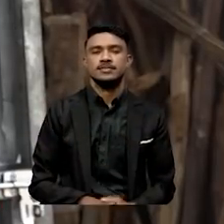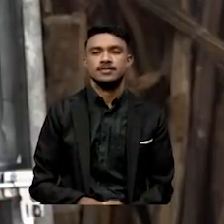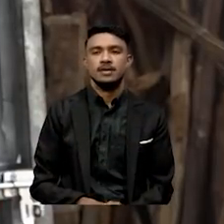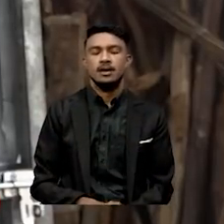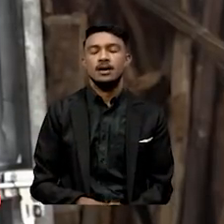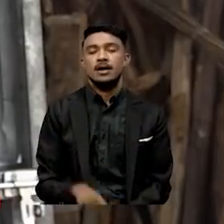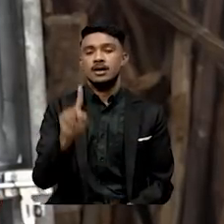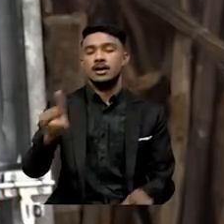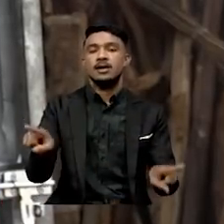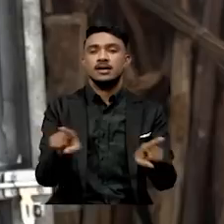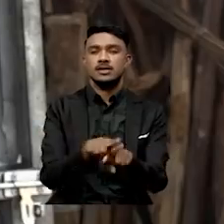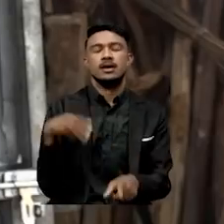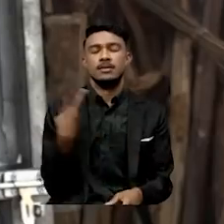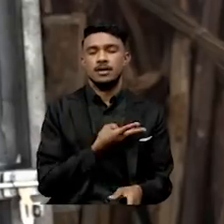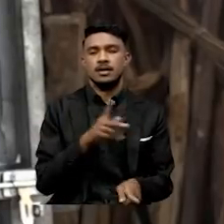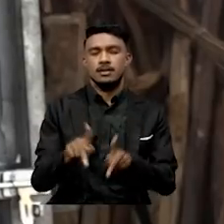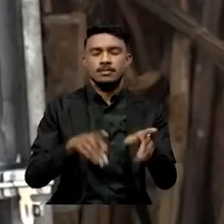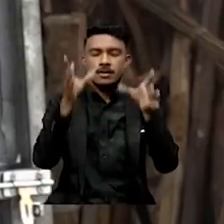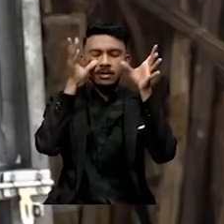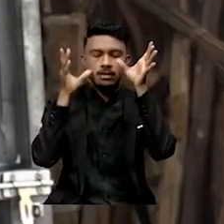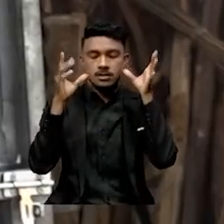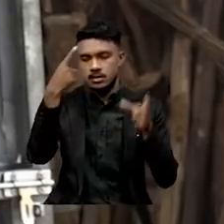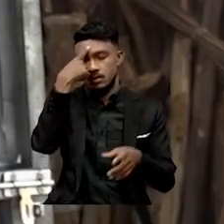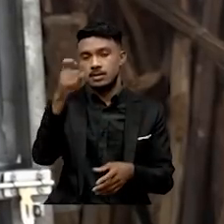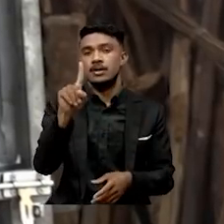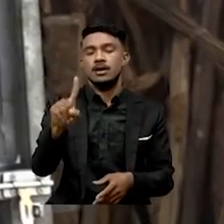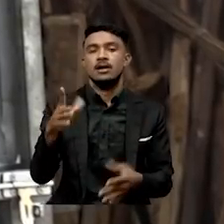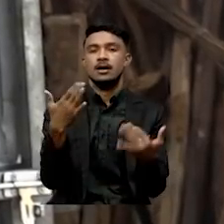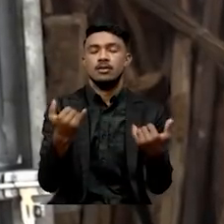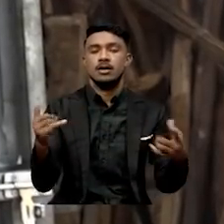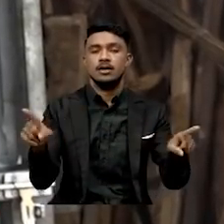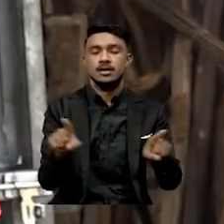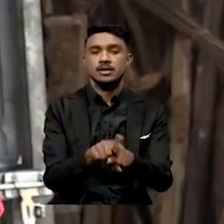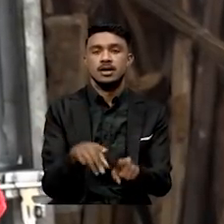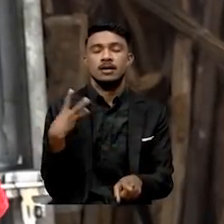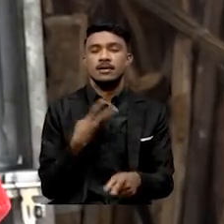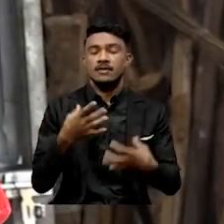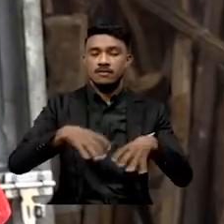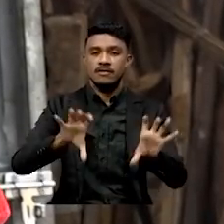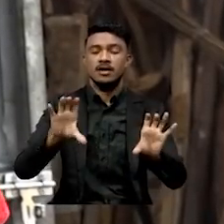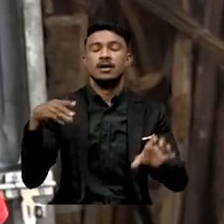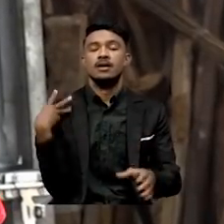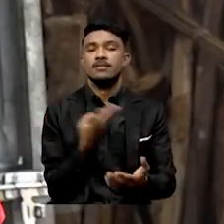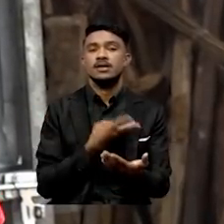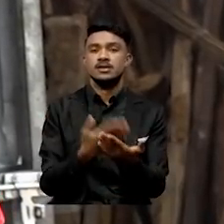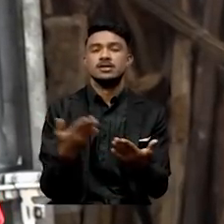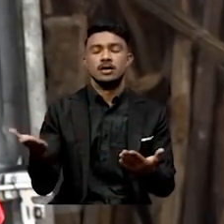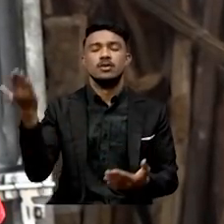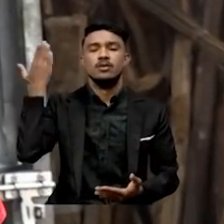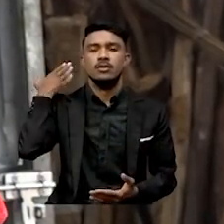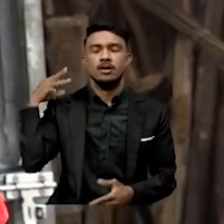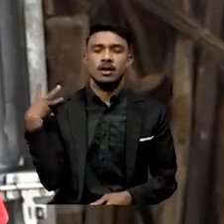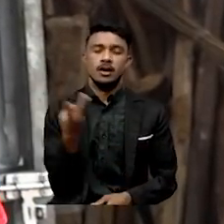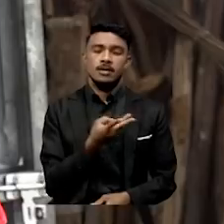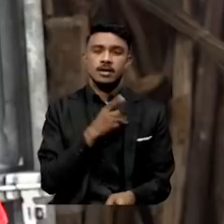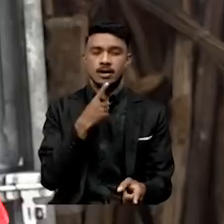Aidin ma hansa nami ne triste li bobo ne triste li tabere ne. Agora hansa dara ami fa nami sesang. Ulukne ita hatete katakona